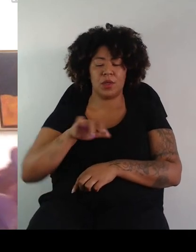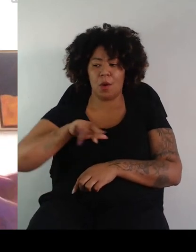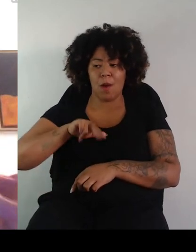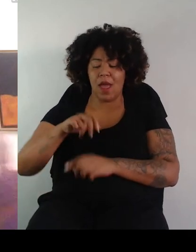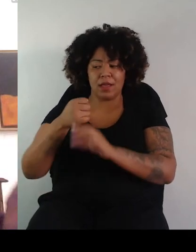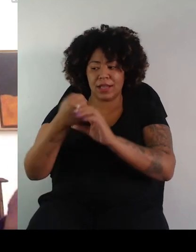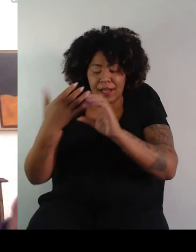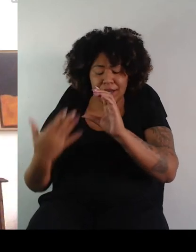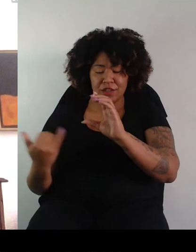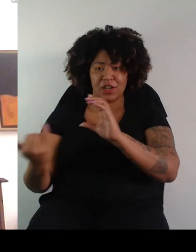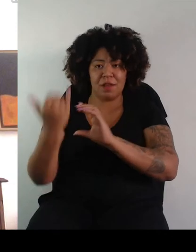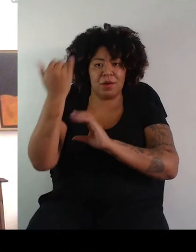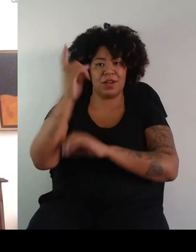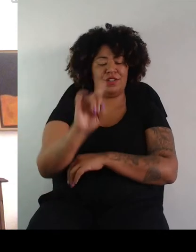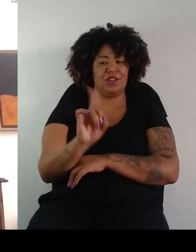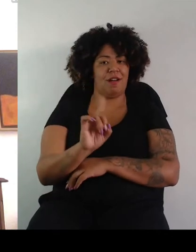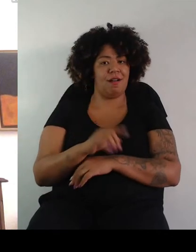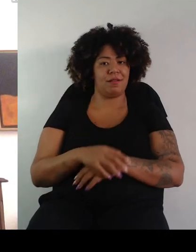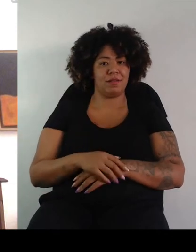dele